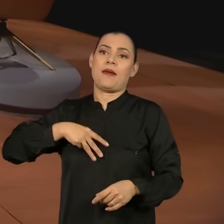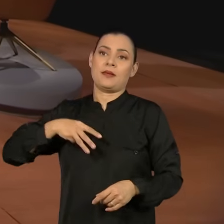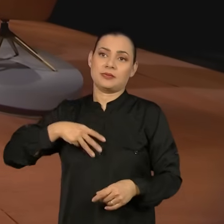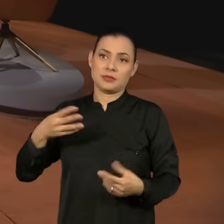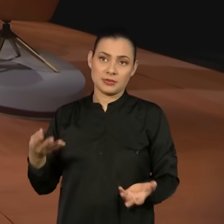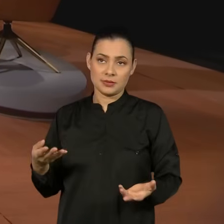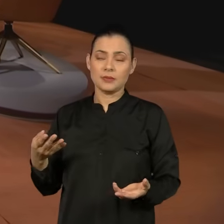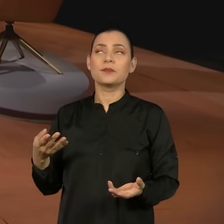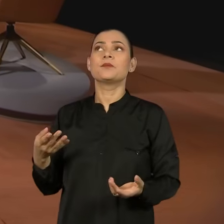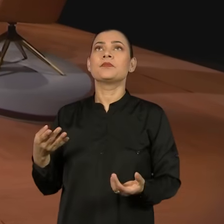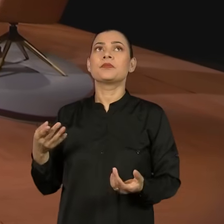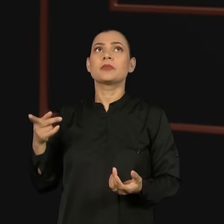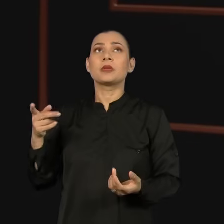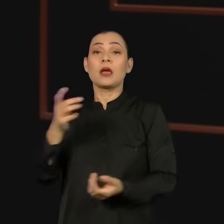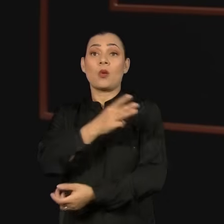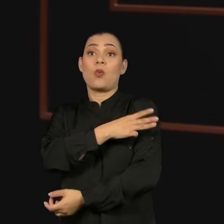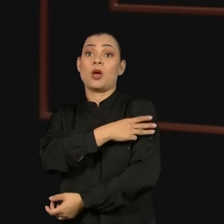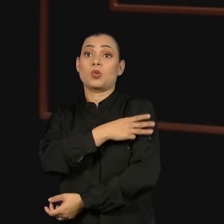então. 4º ano de primário.